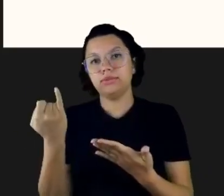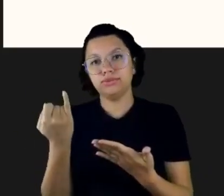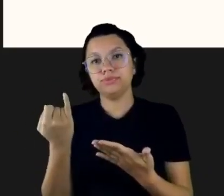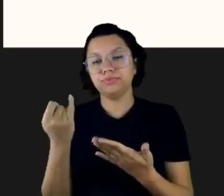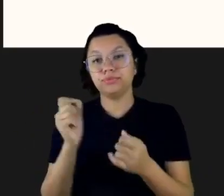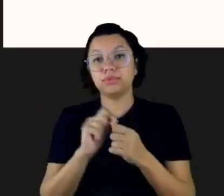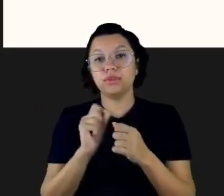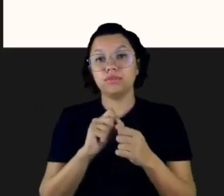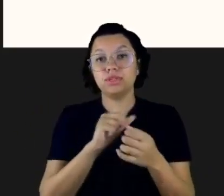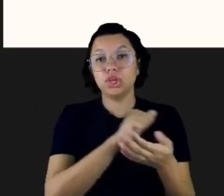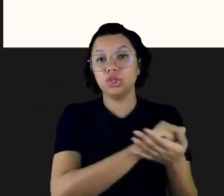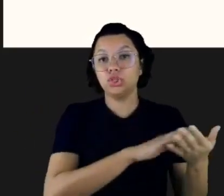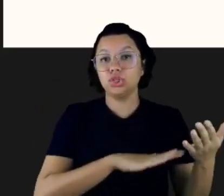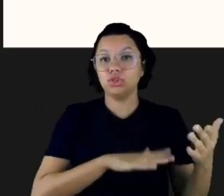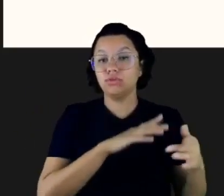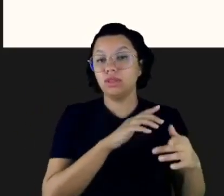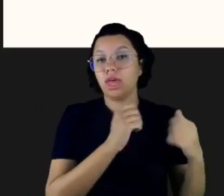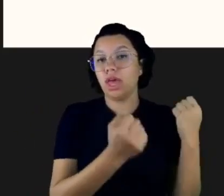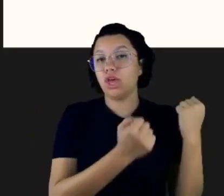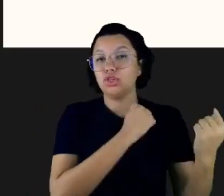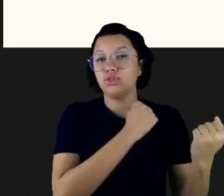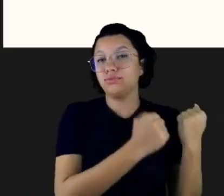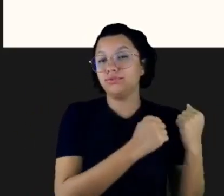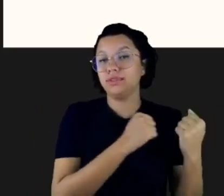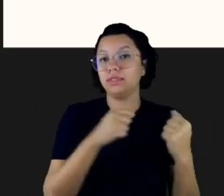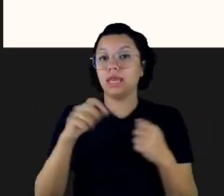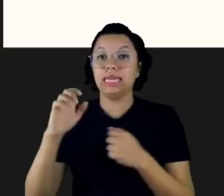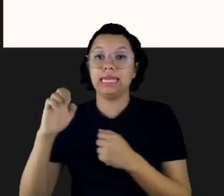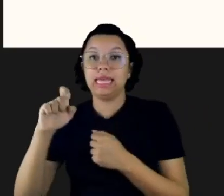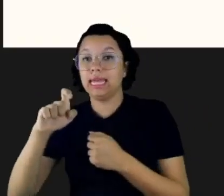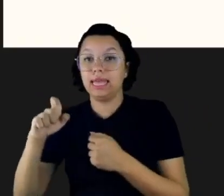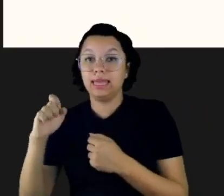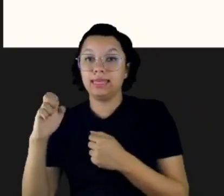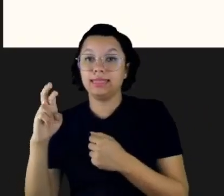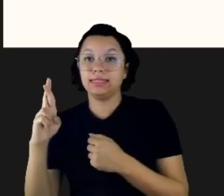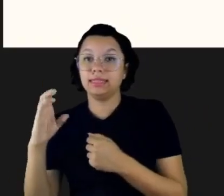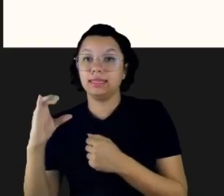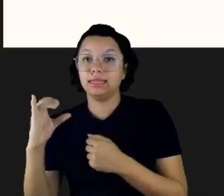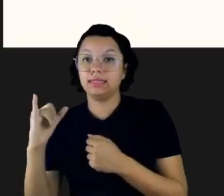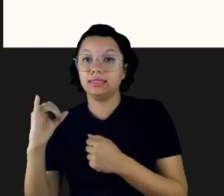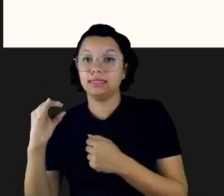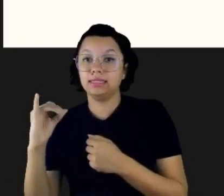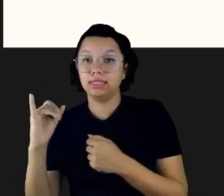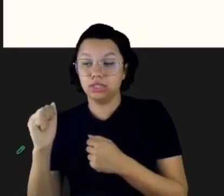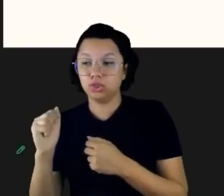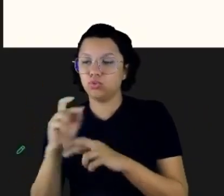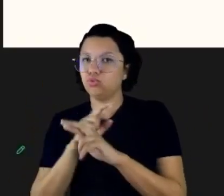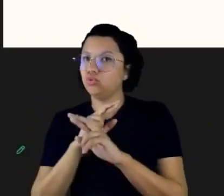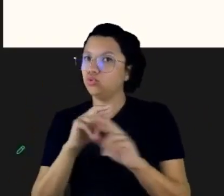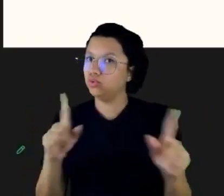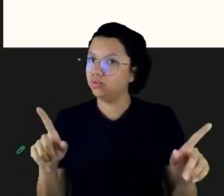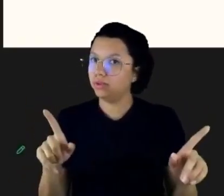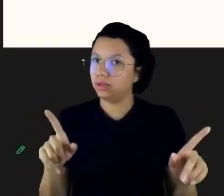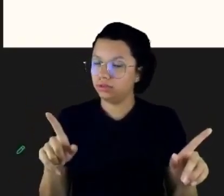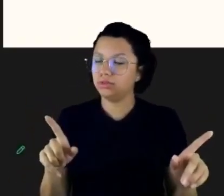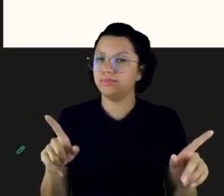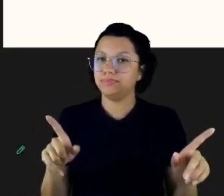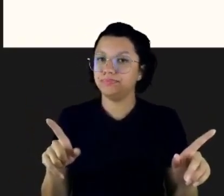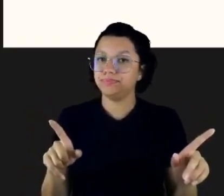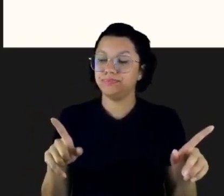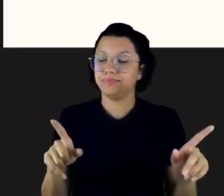atividade física e exercício físico, que não é a mesma coisa, tá? Aqui existe uma diferença.